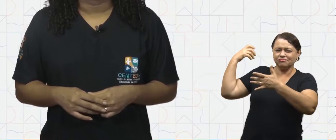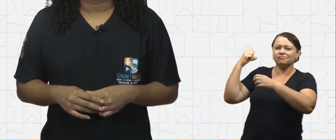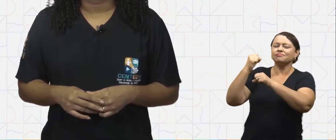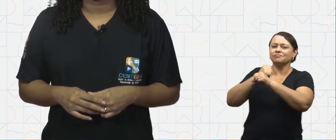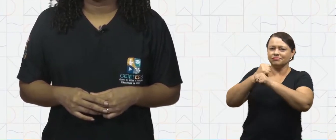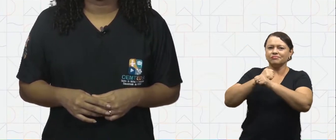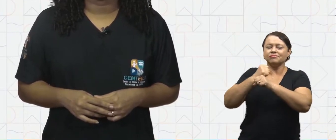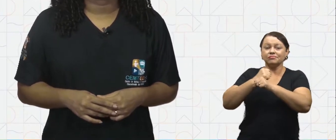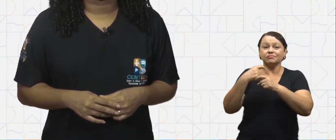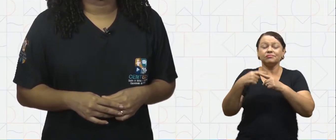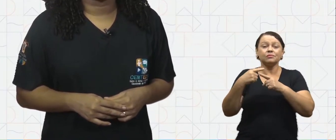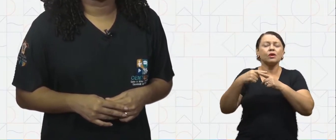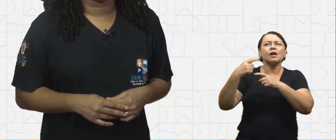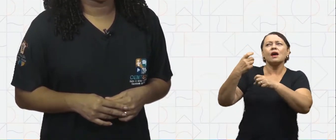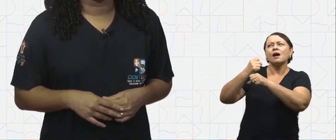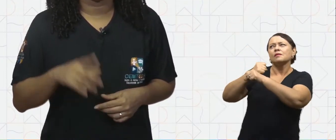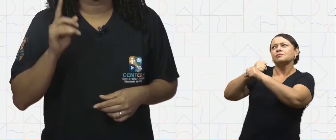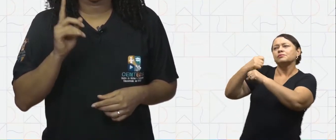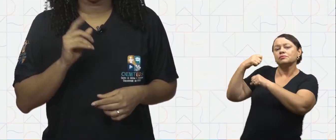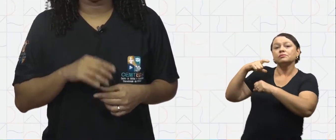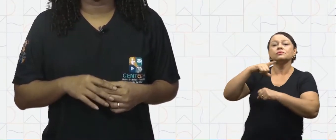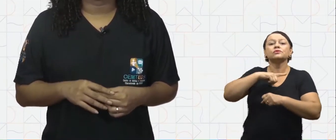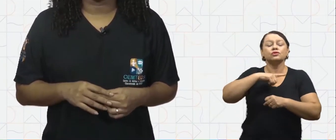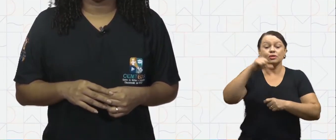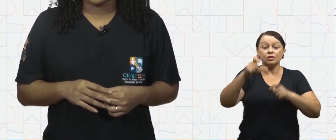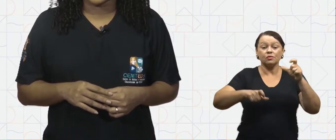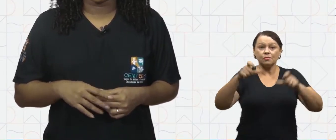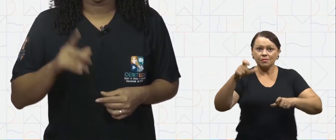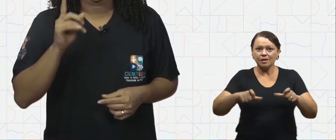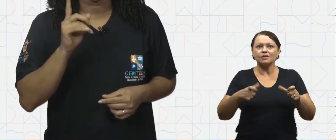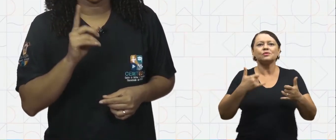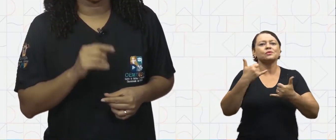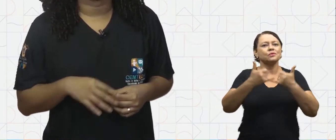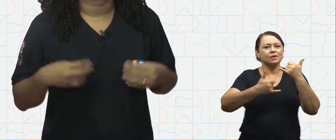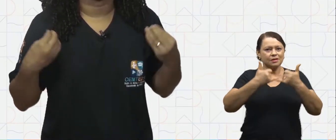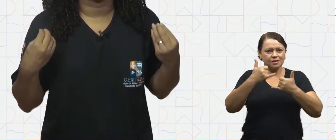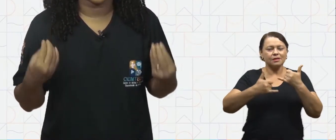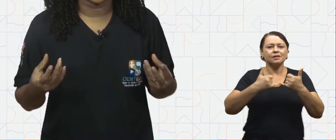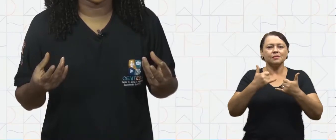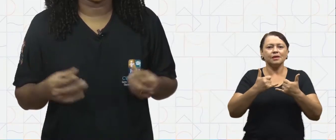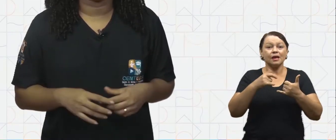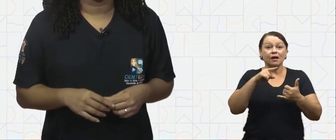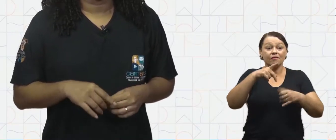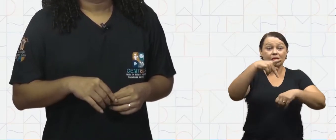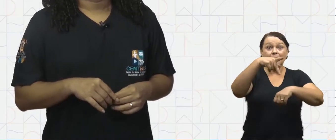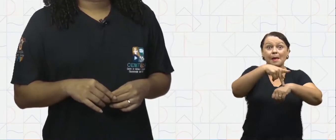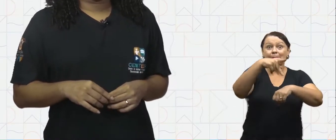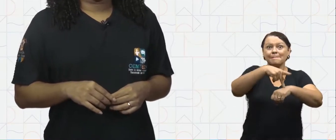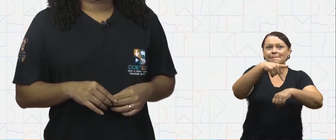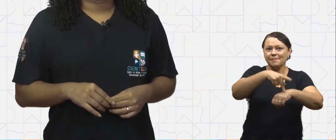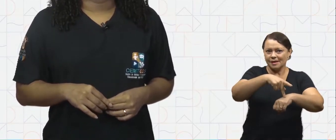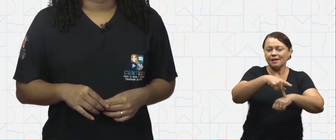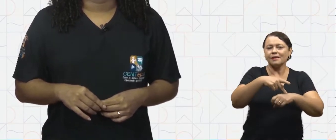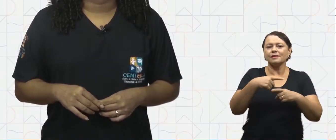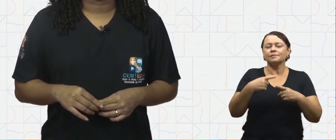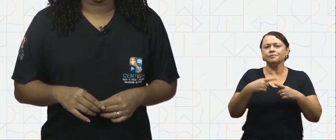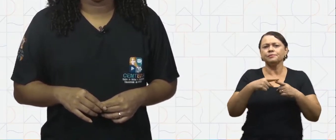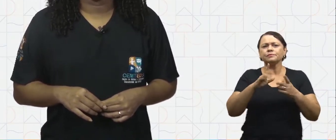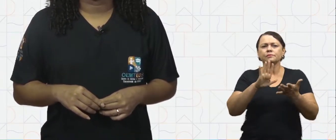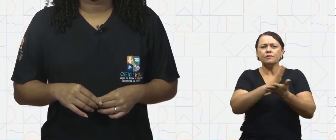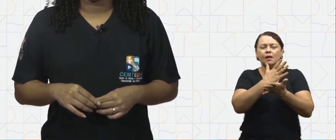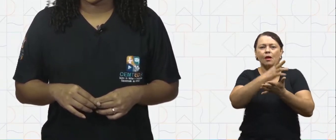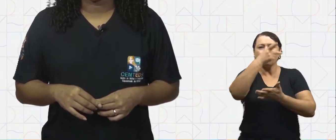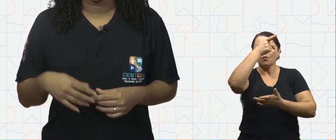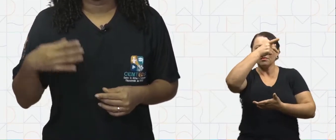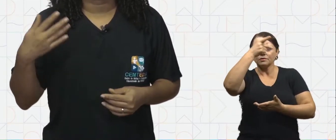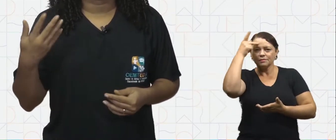dizem que há muito tempo já havia registros de tabuleiros da velha, esculpidos em pedras. Existem rumores de que o jogo